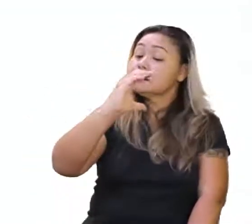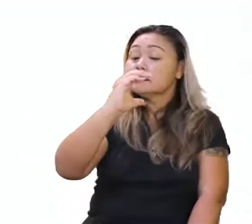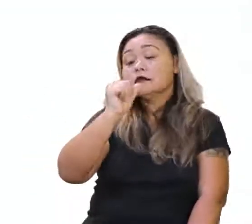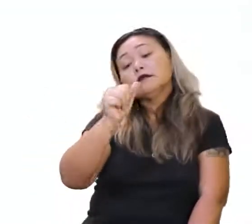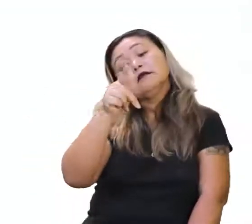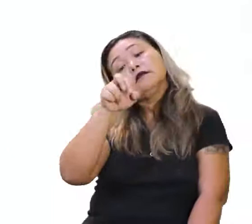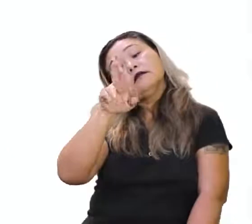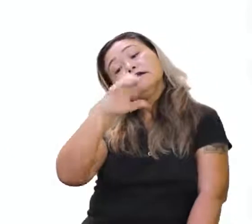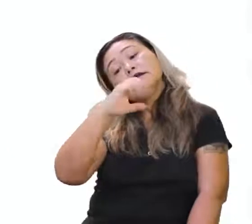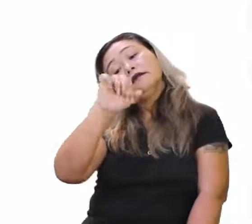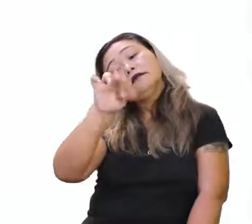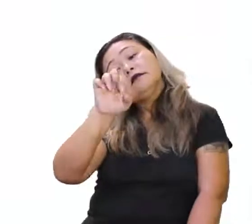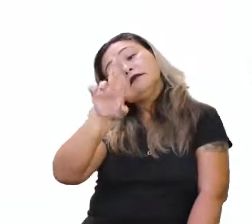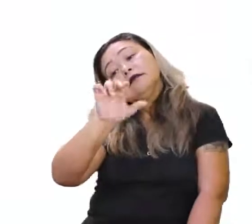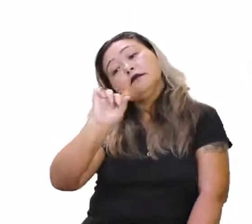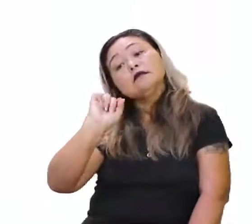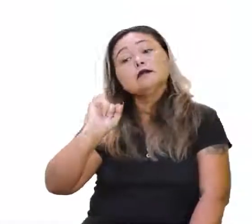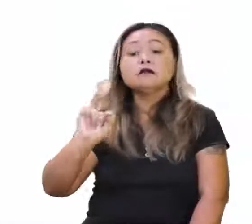caprinocultura.